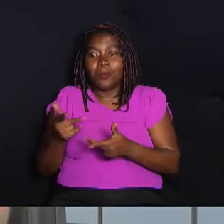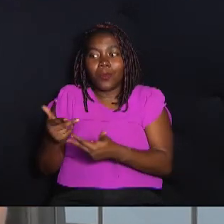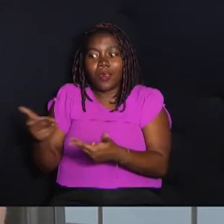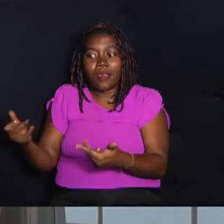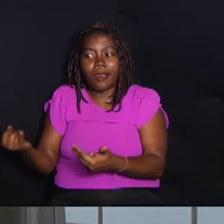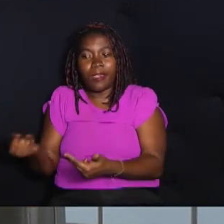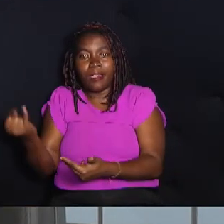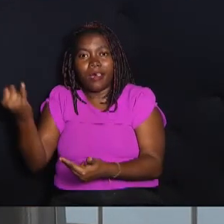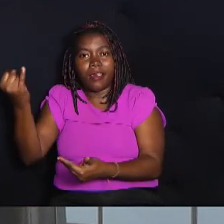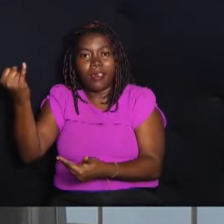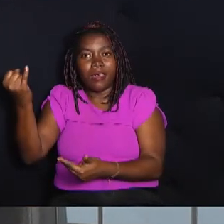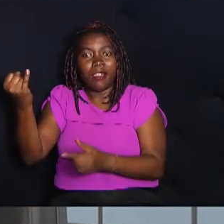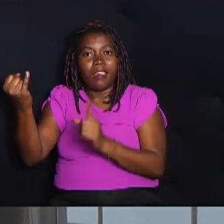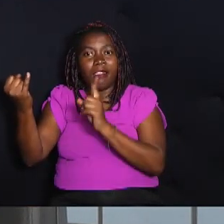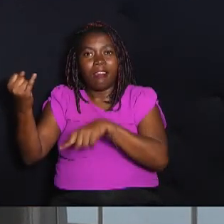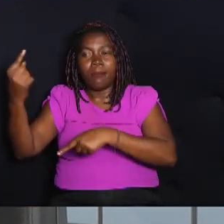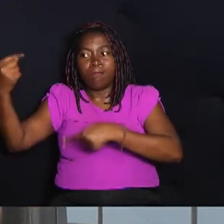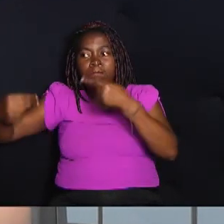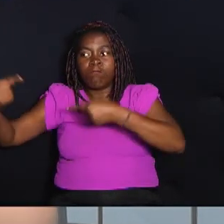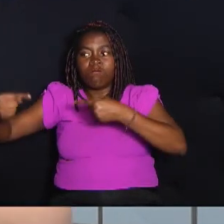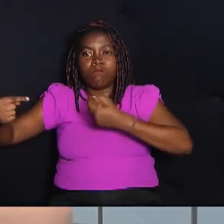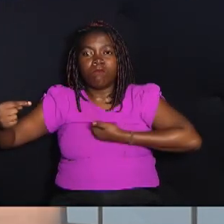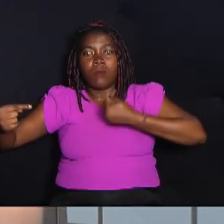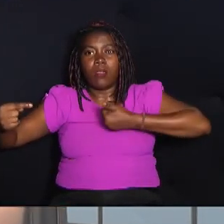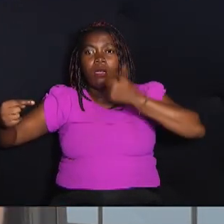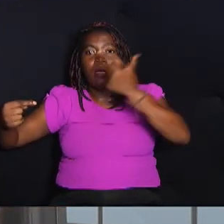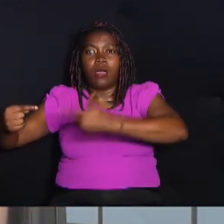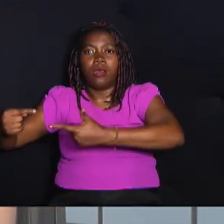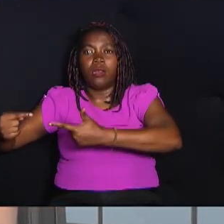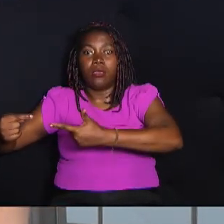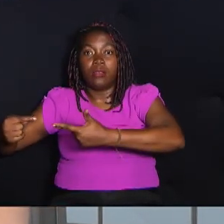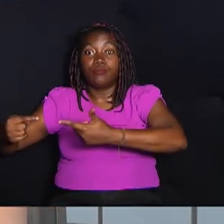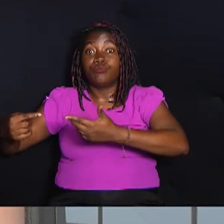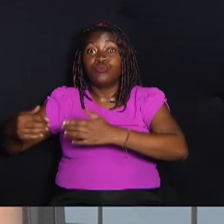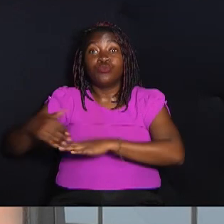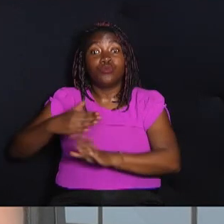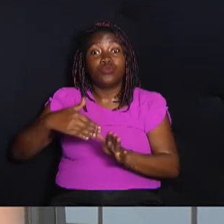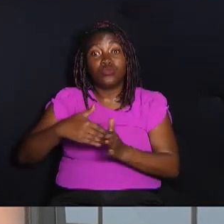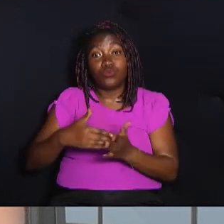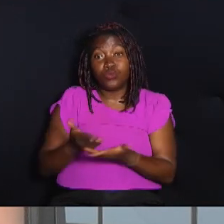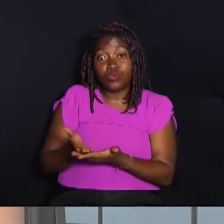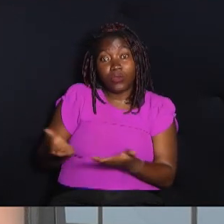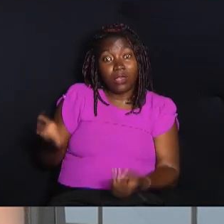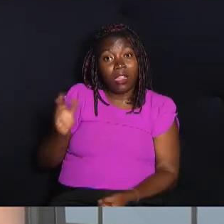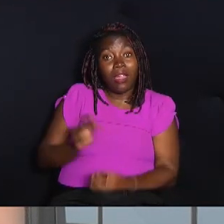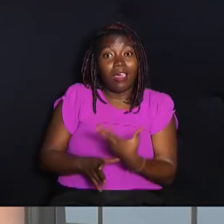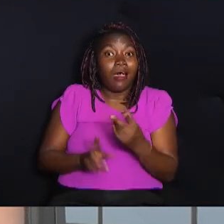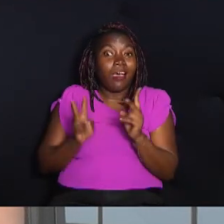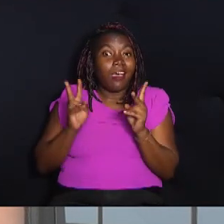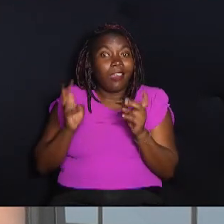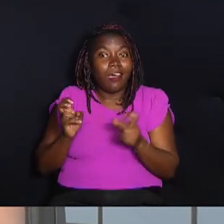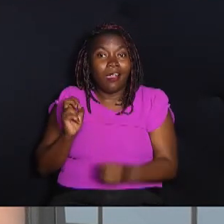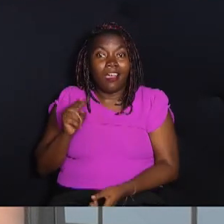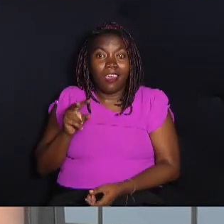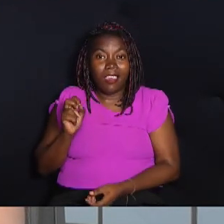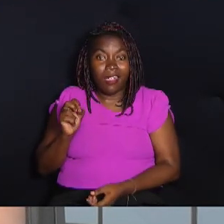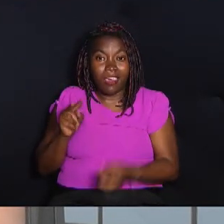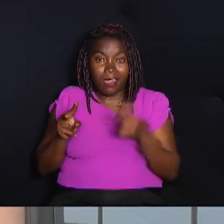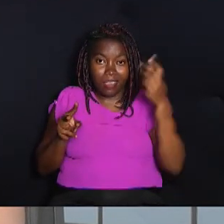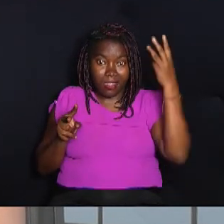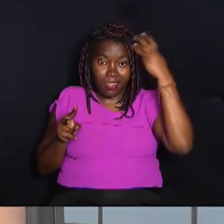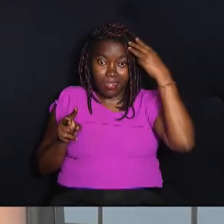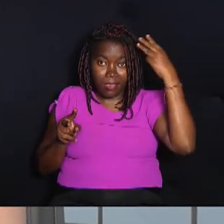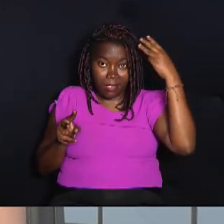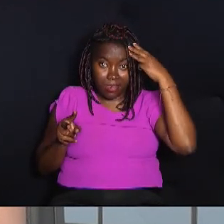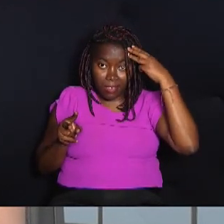era derrubar o amigo, ser melhor que o outro. Então, tudo isso criou, digamos assim, um veneno mental, né,